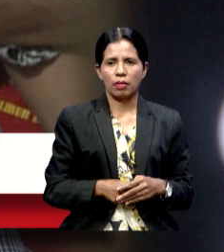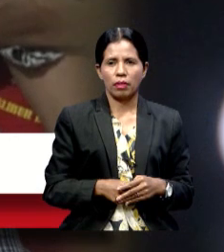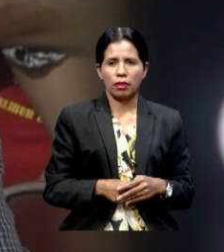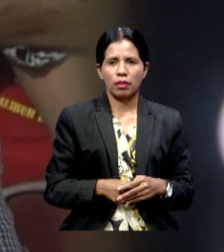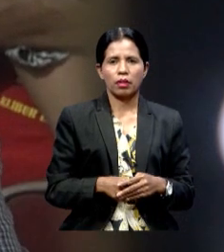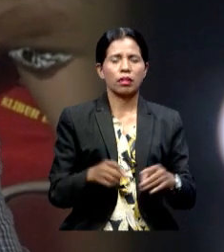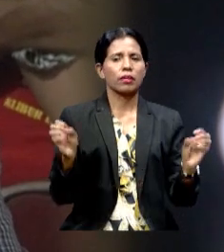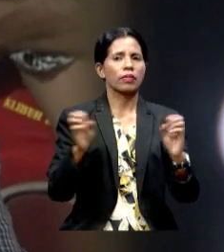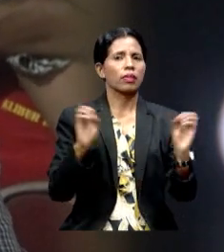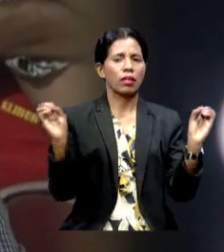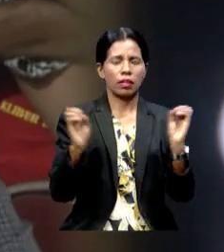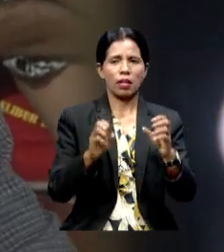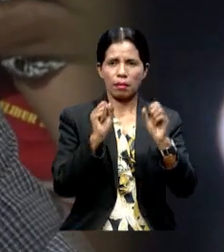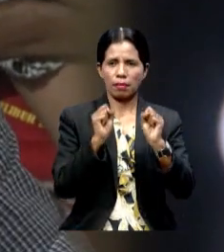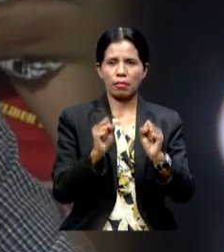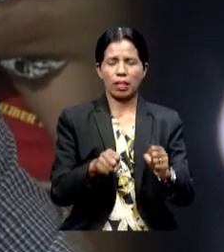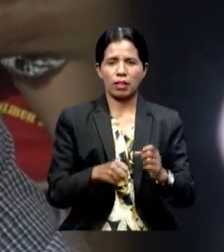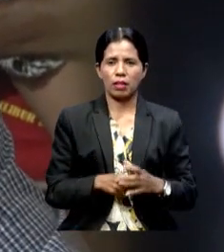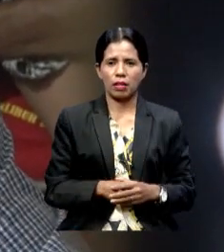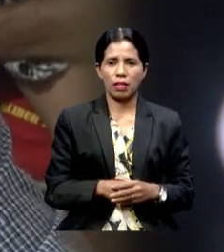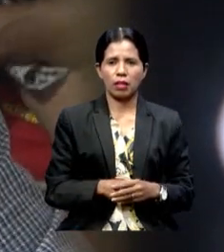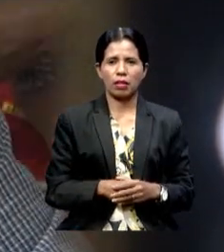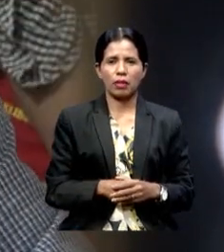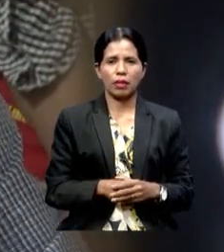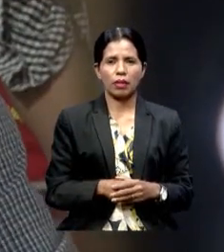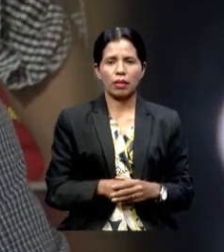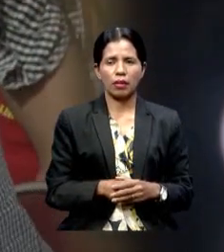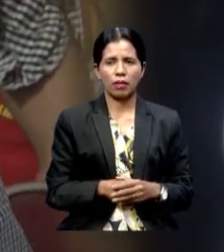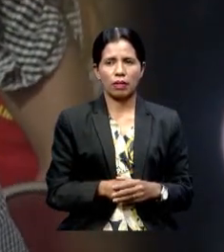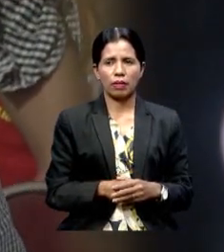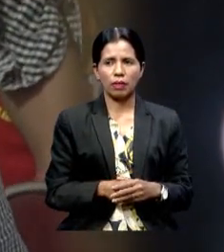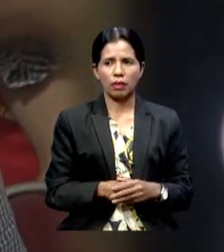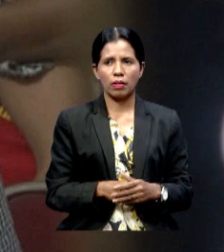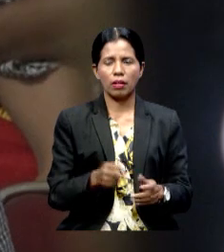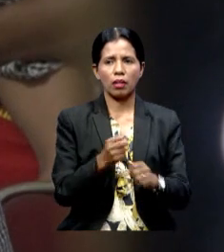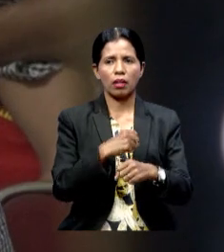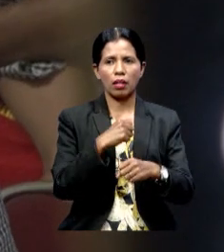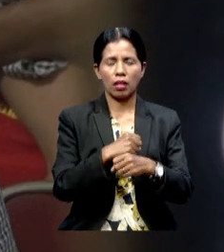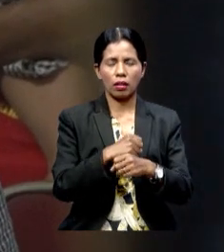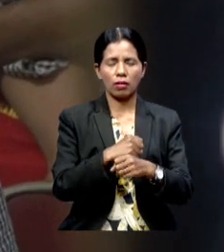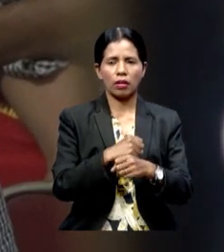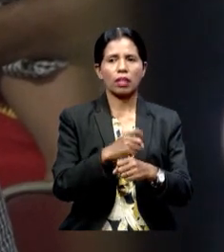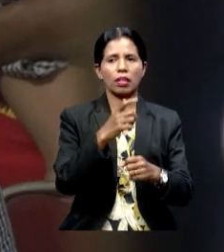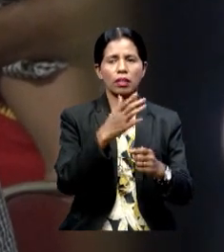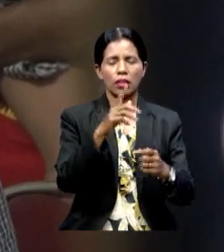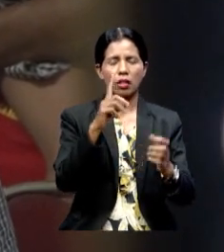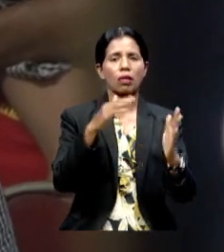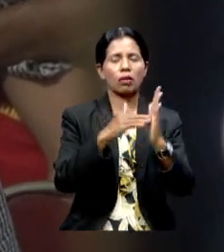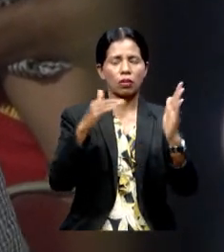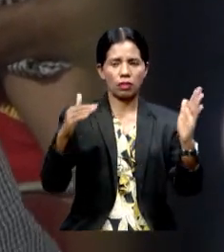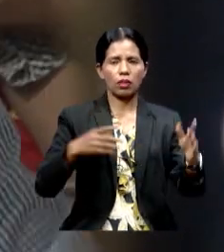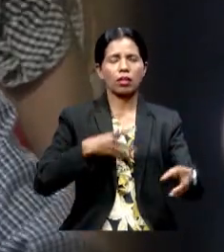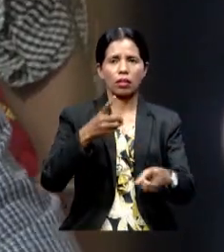selai bele halo batida que contrafali direitos